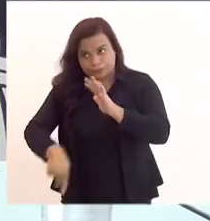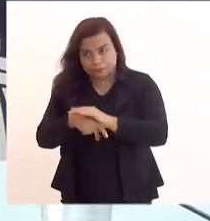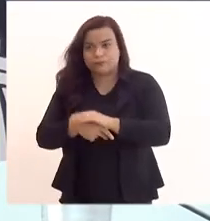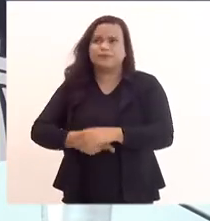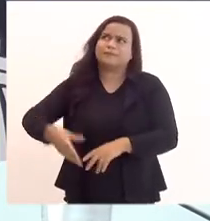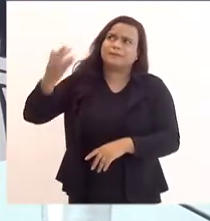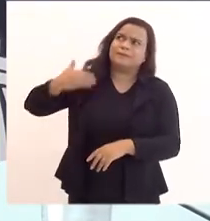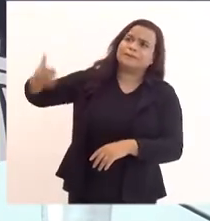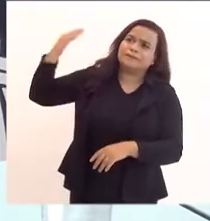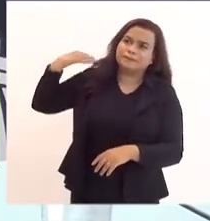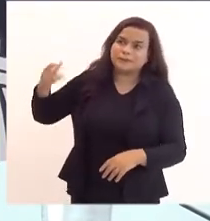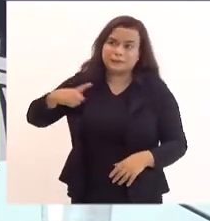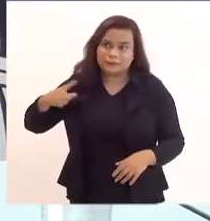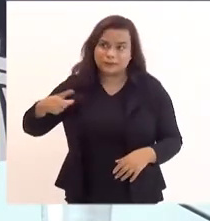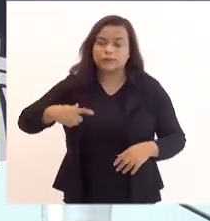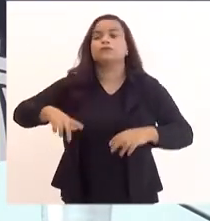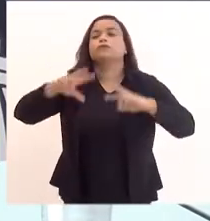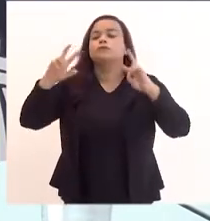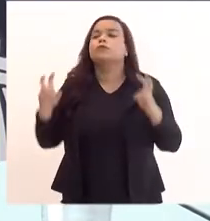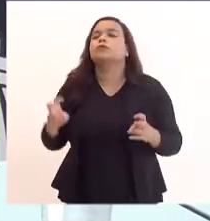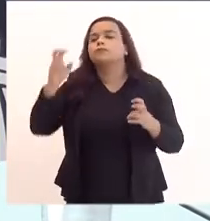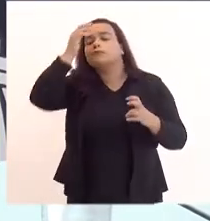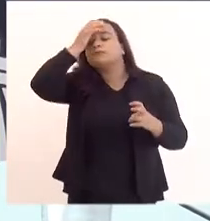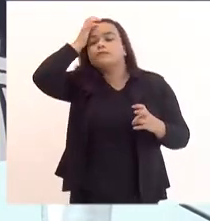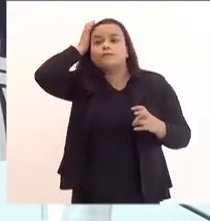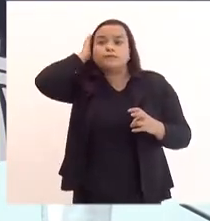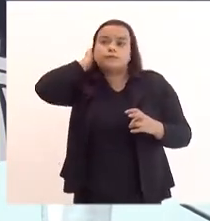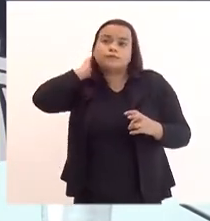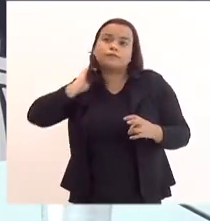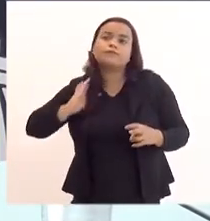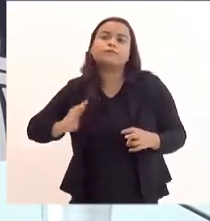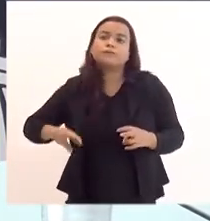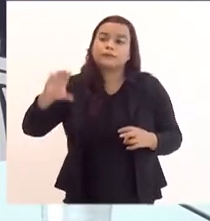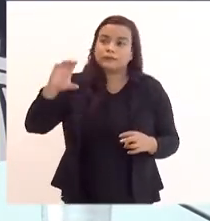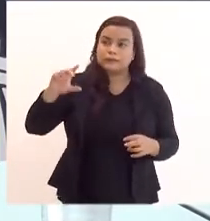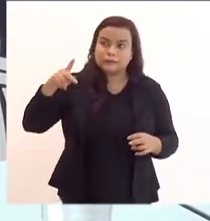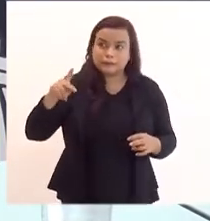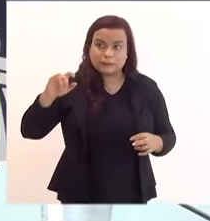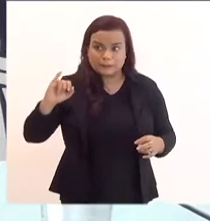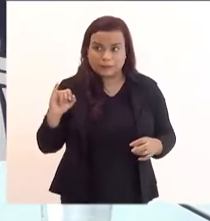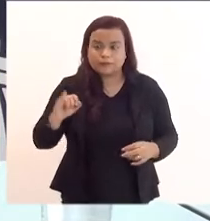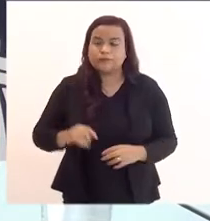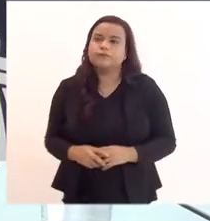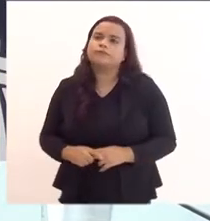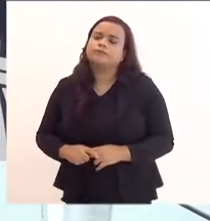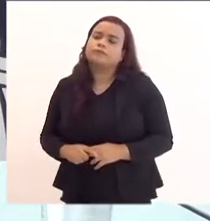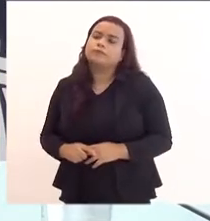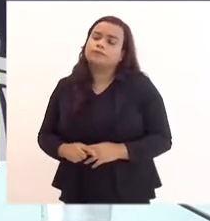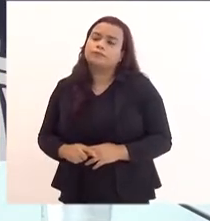atrás, de uma determinada CPI,